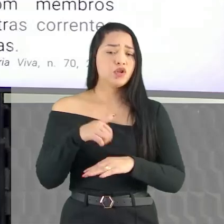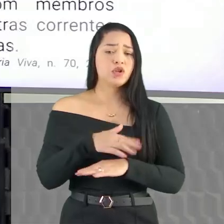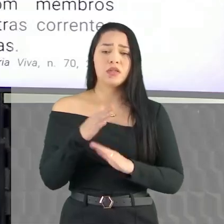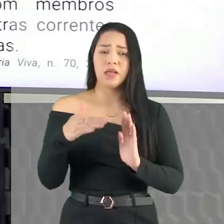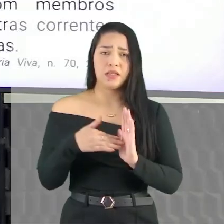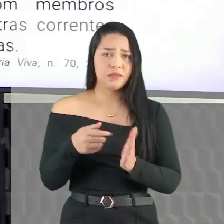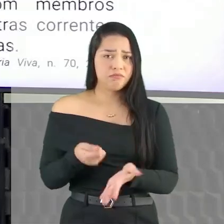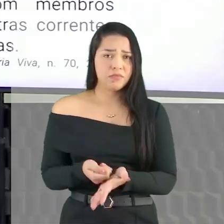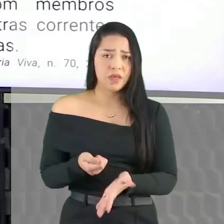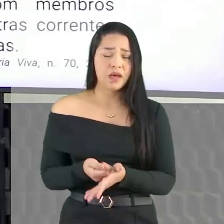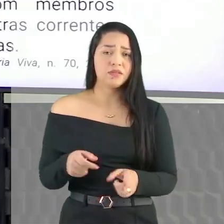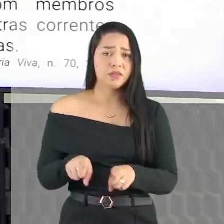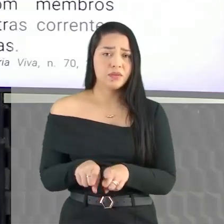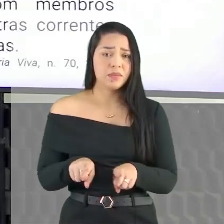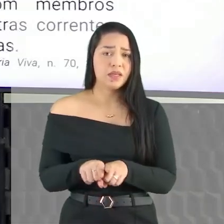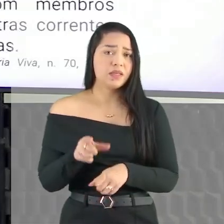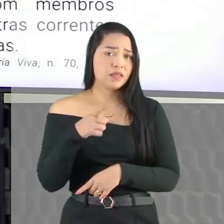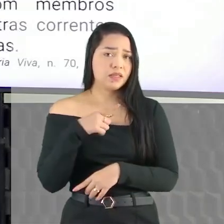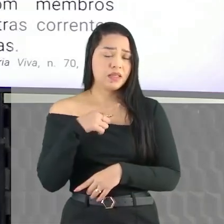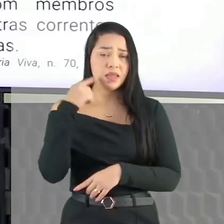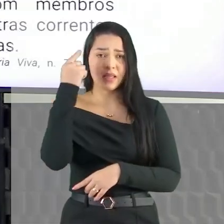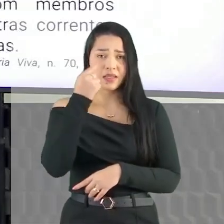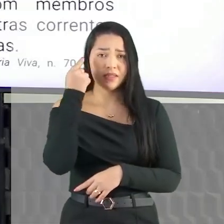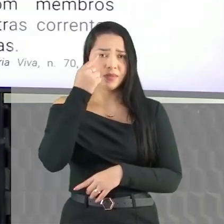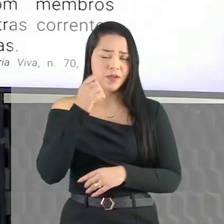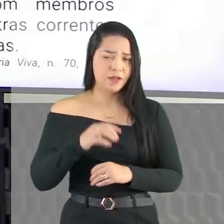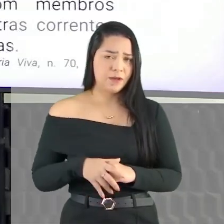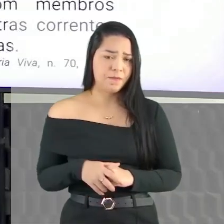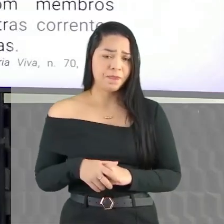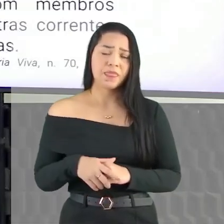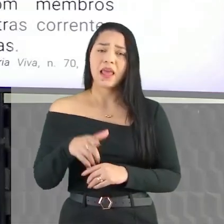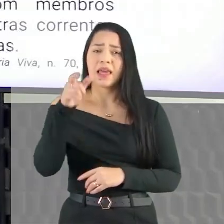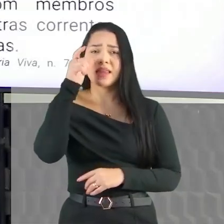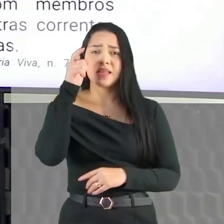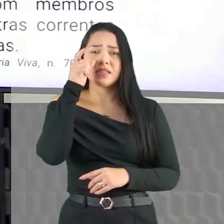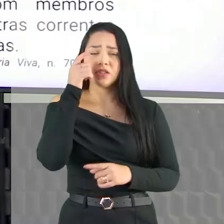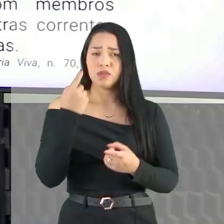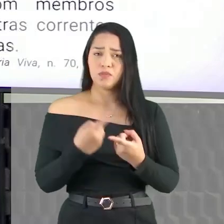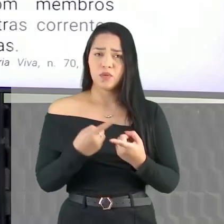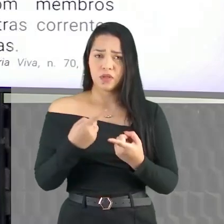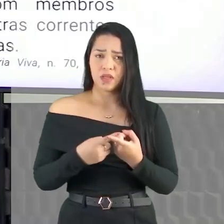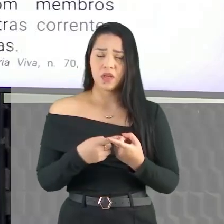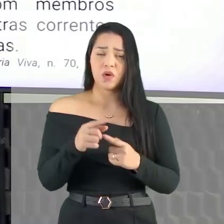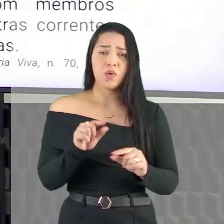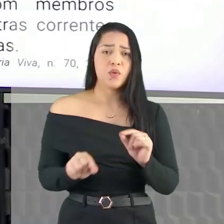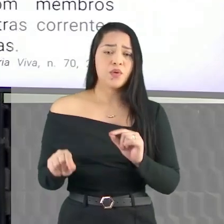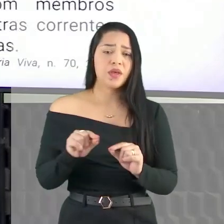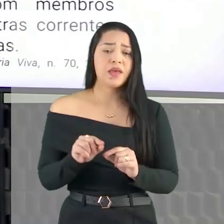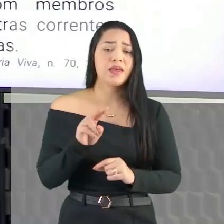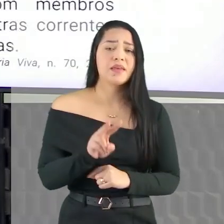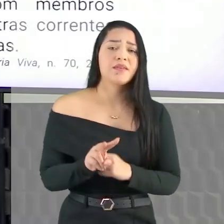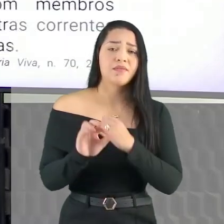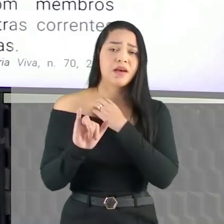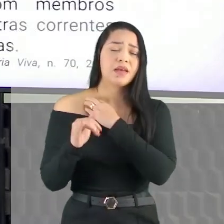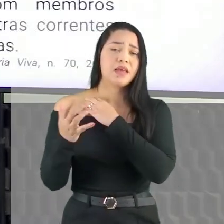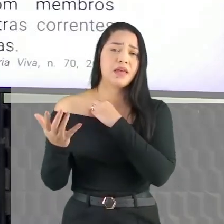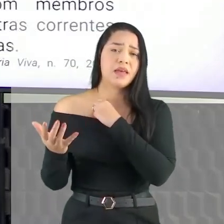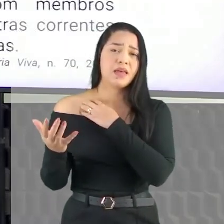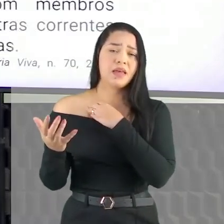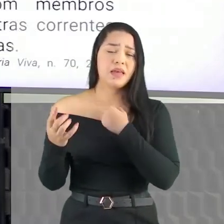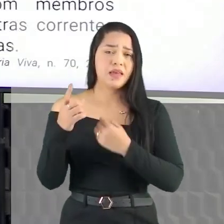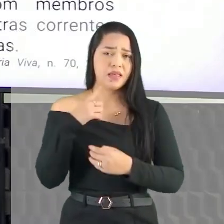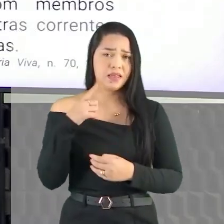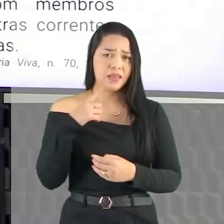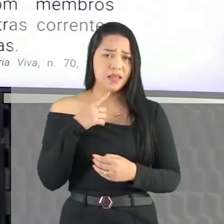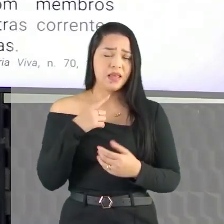aqui especificamente o franquismo na Espanha. E aí é interessante porque é uma brigada que ela vai aglutinar, ela